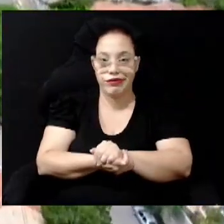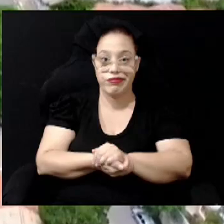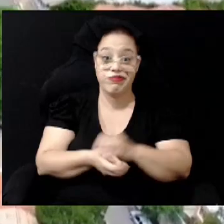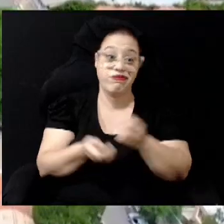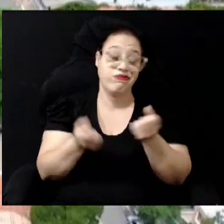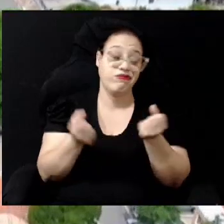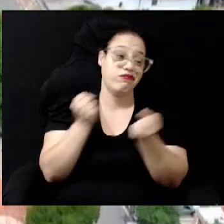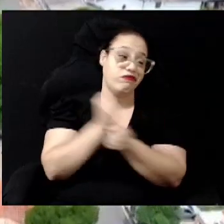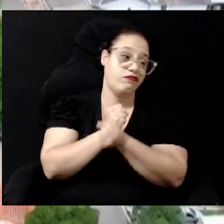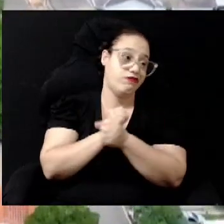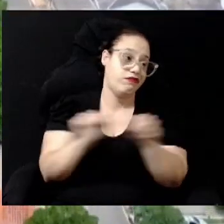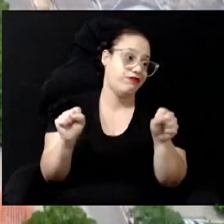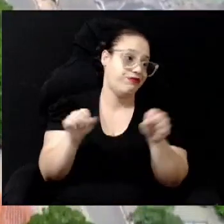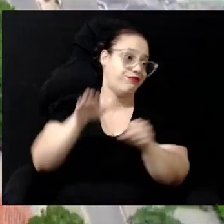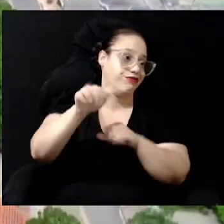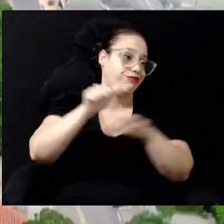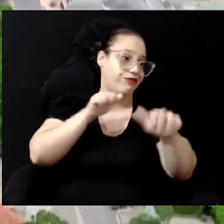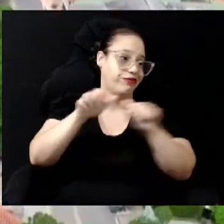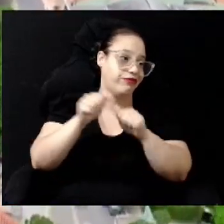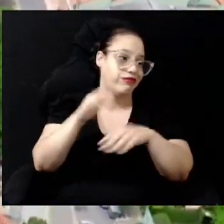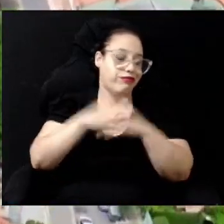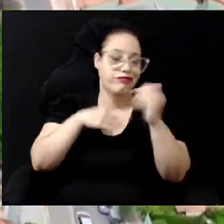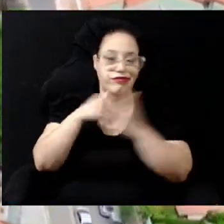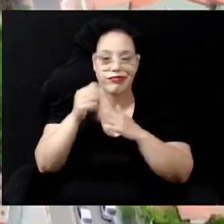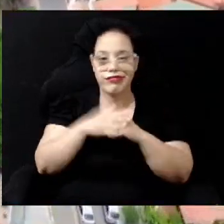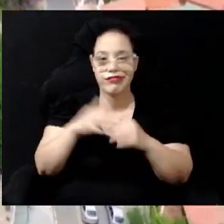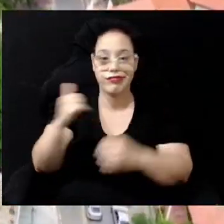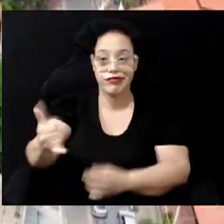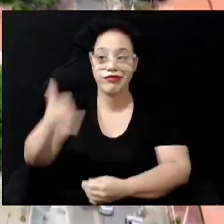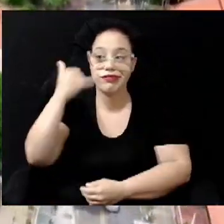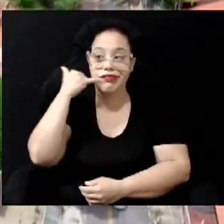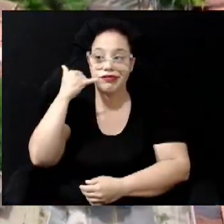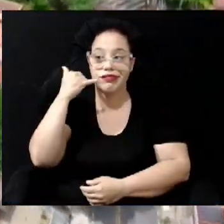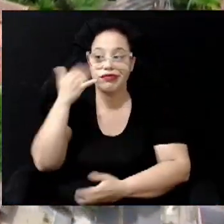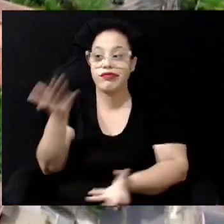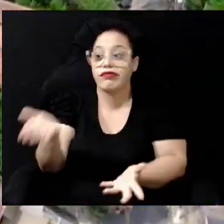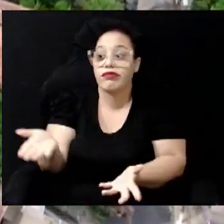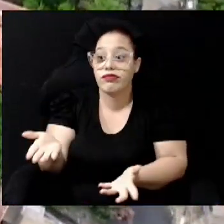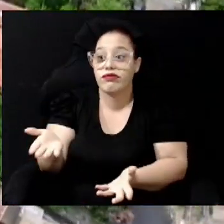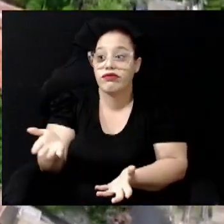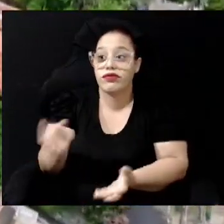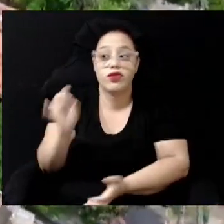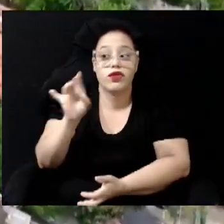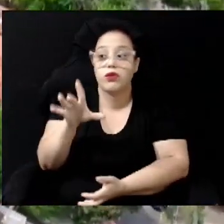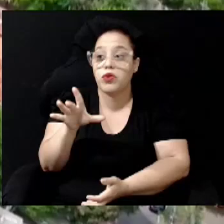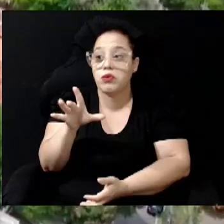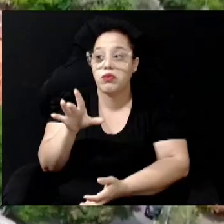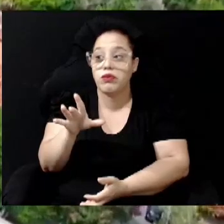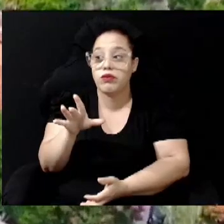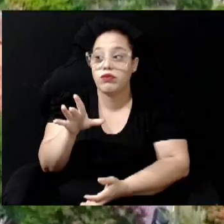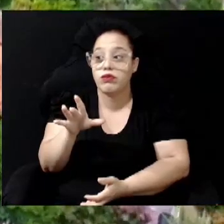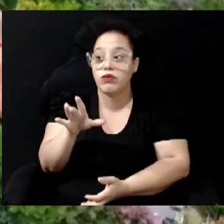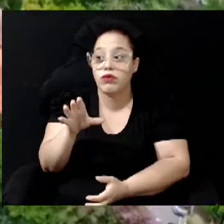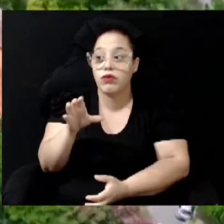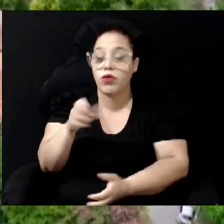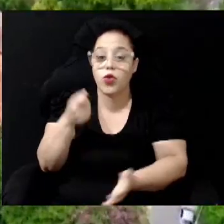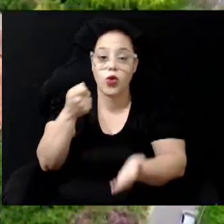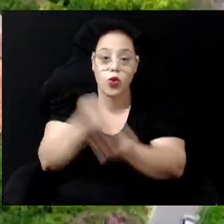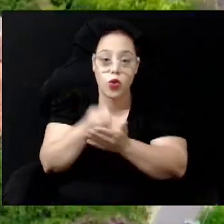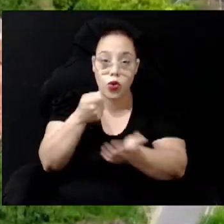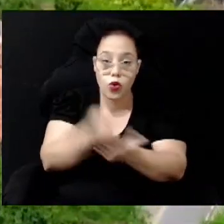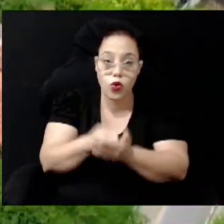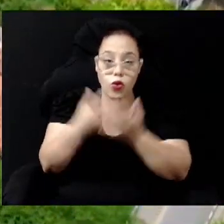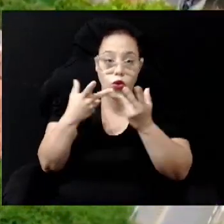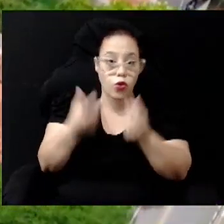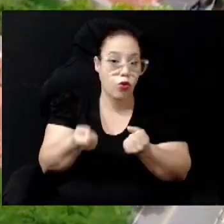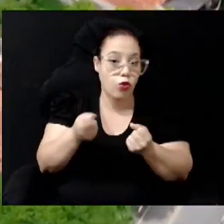de solicitar serviços de telefonia e internet. Simples procedimentos de compra e recebimento de